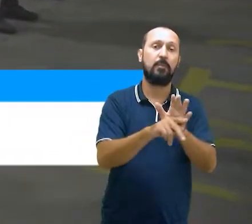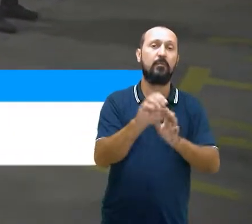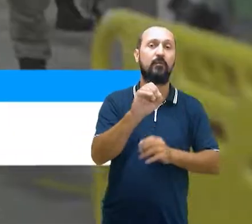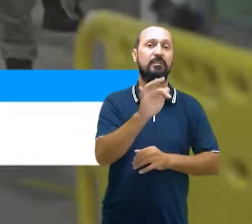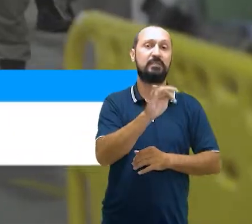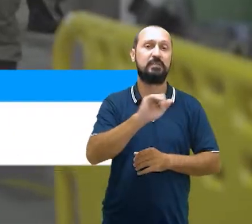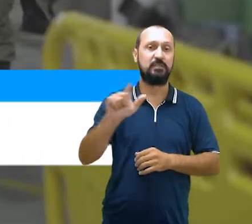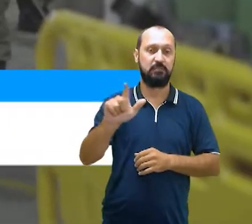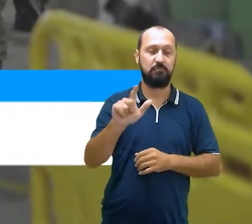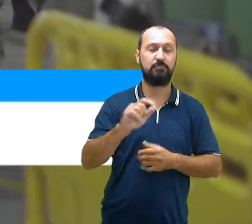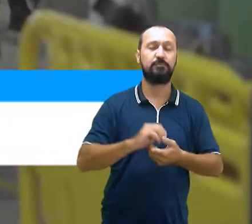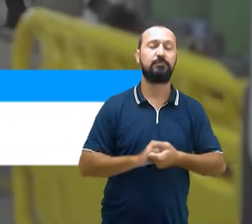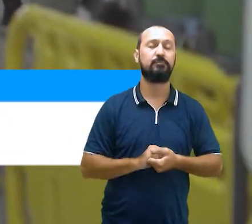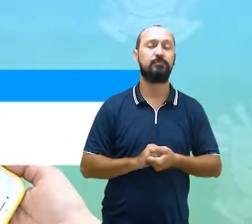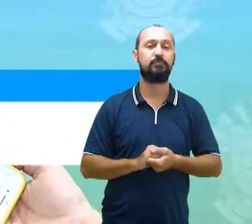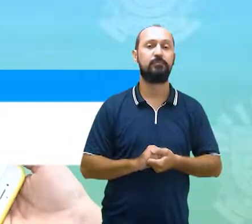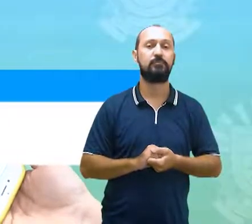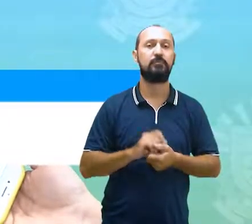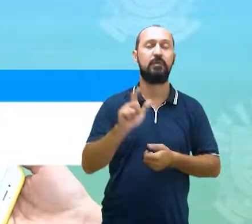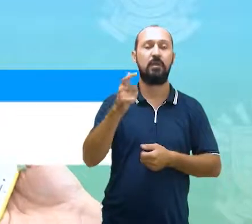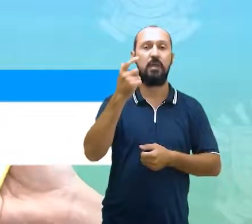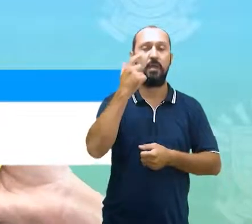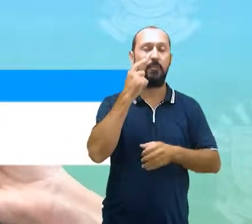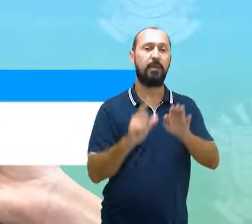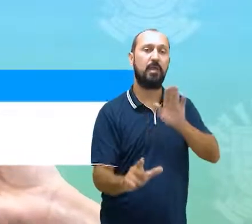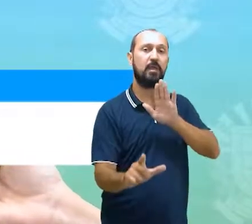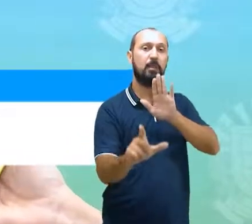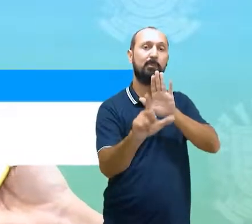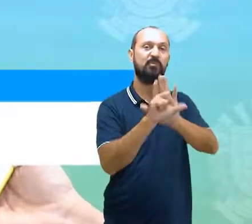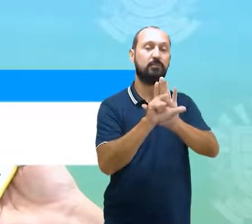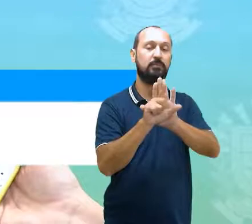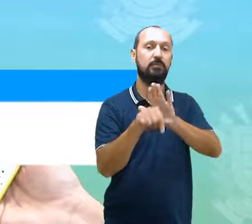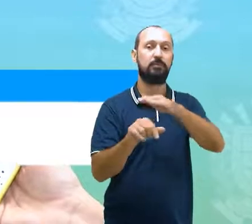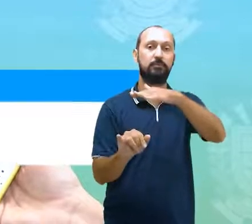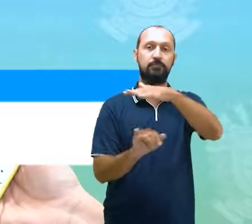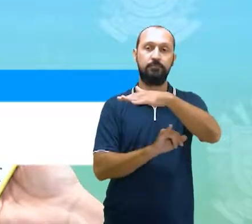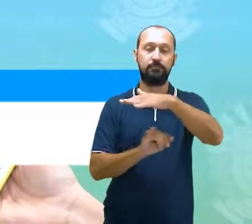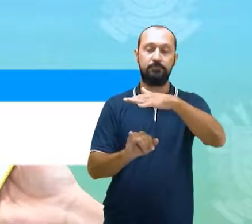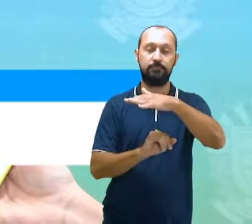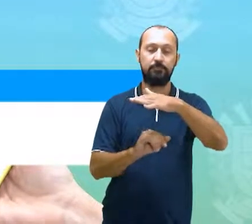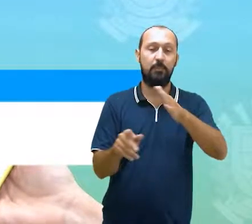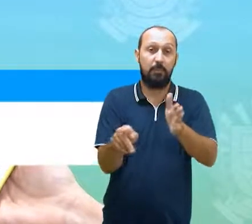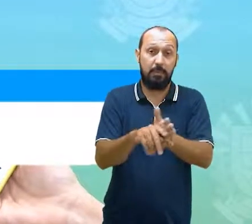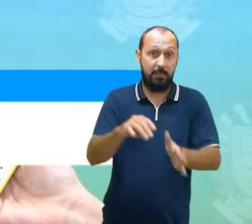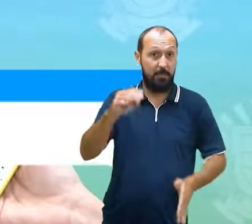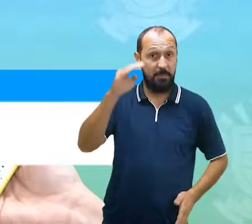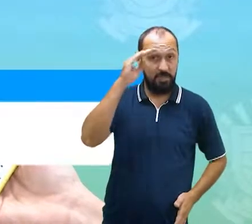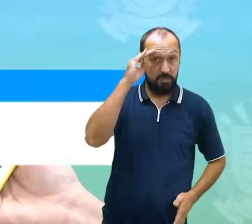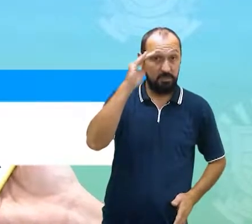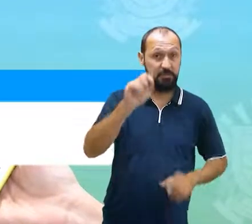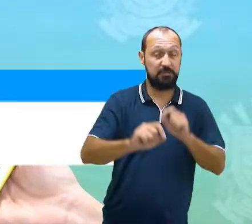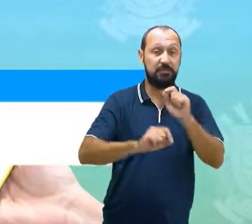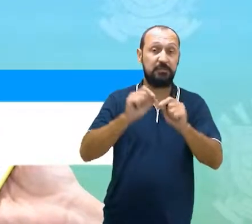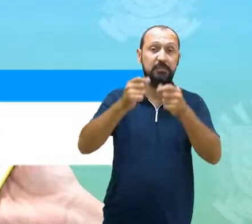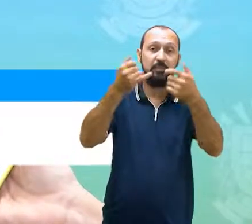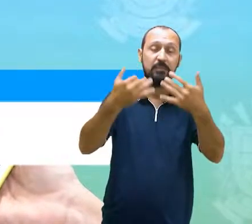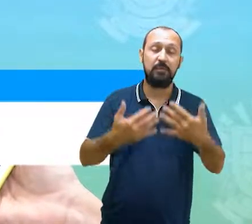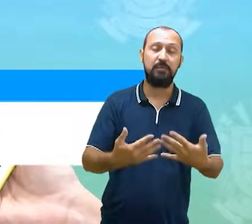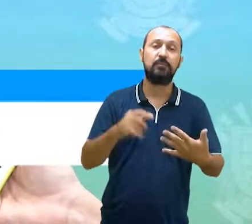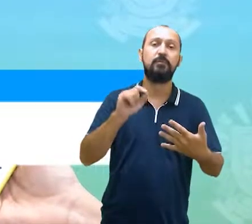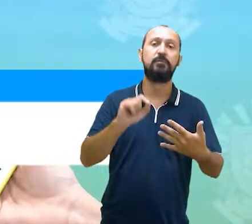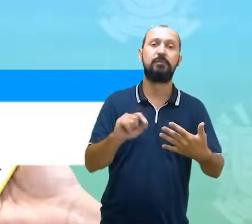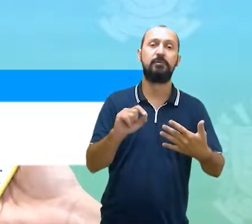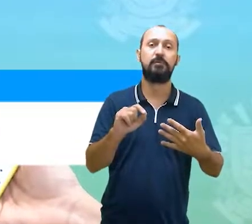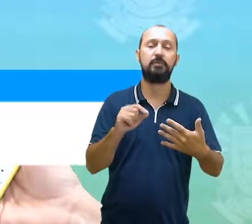de oficiais e praças. Isso é uma legislação das instituições militares, em que